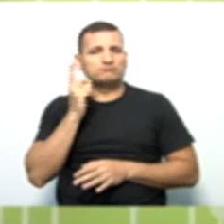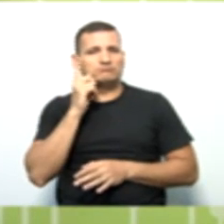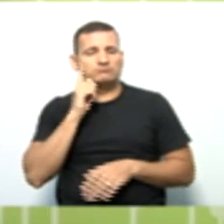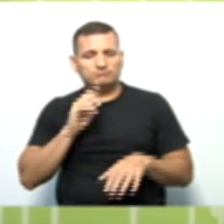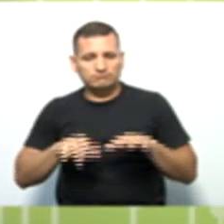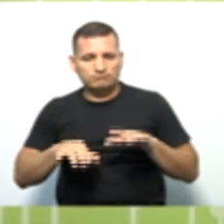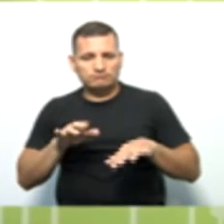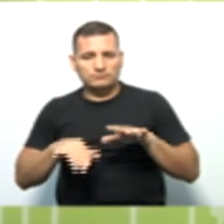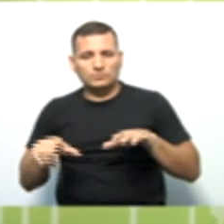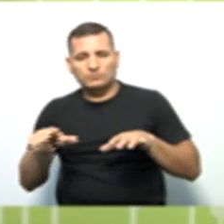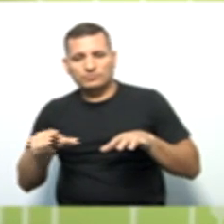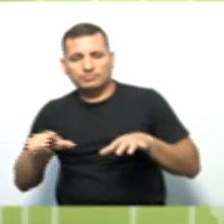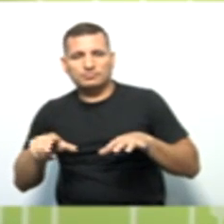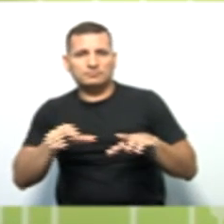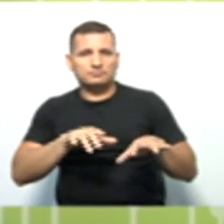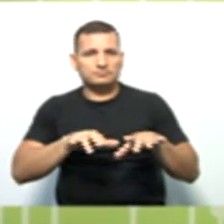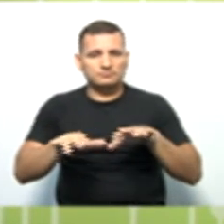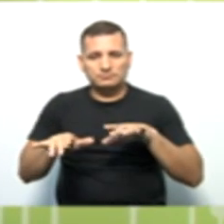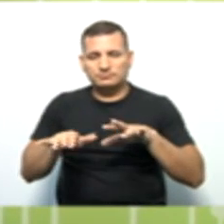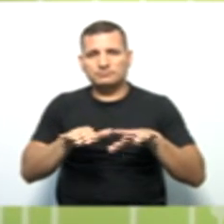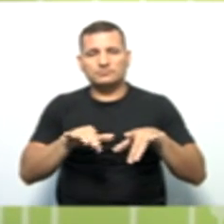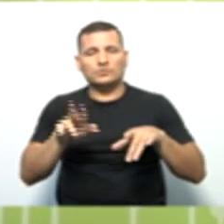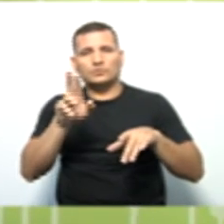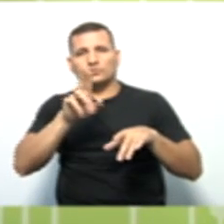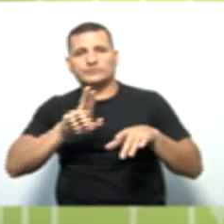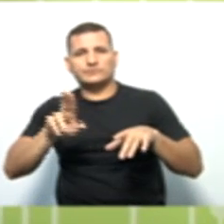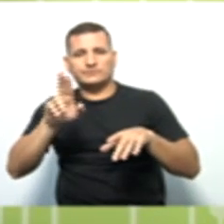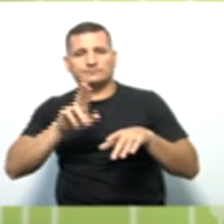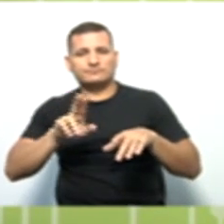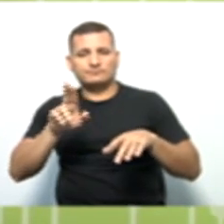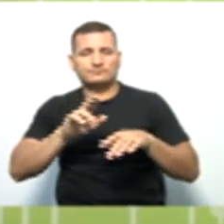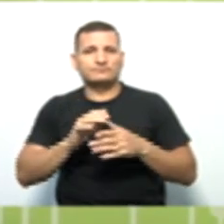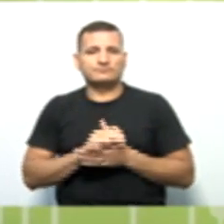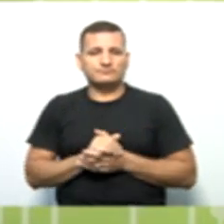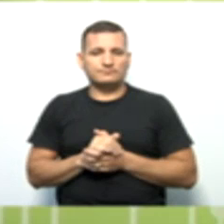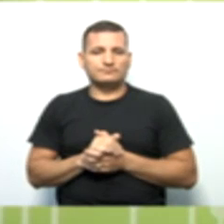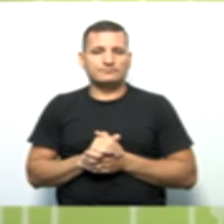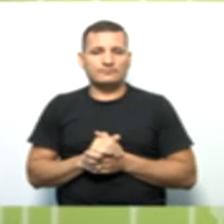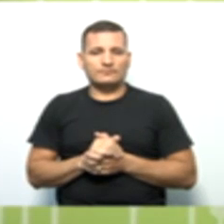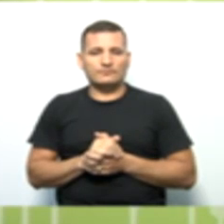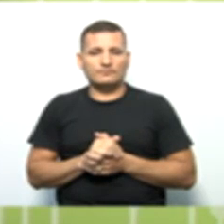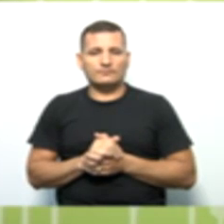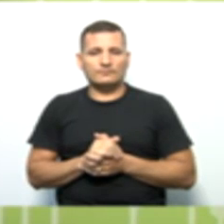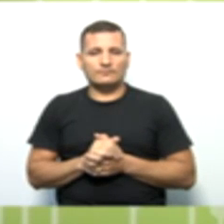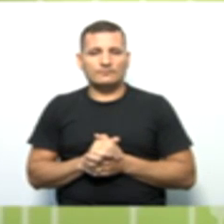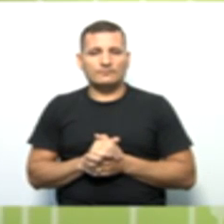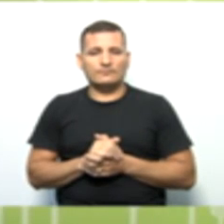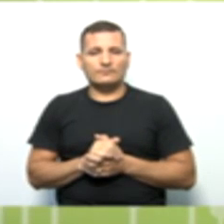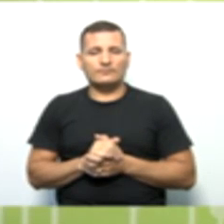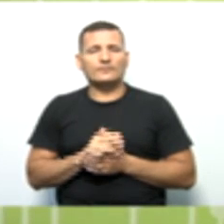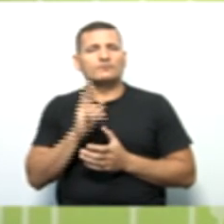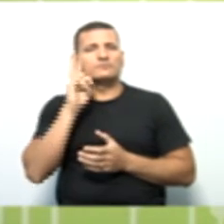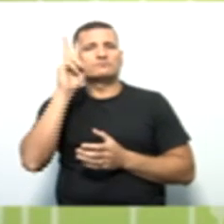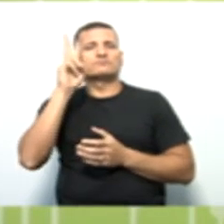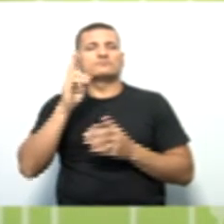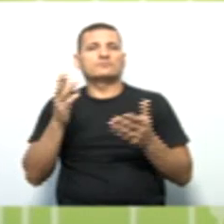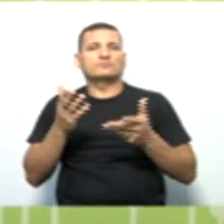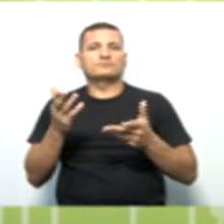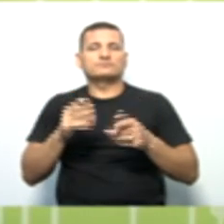gente? Aquela pessoa que às vezes... O que é legal também, né? Trazer aqui em relação... Eu acabei de lembrar de uma